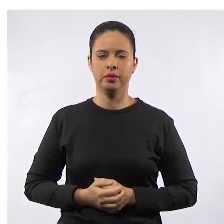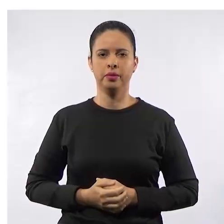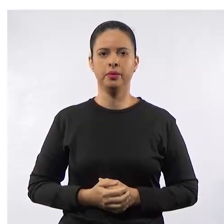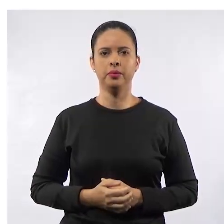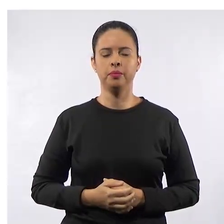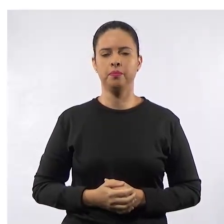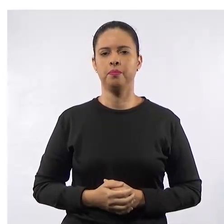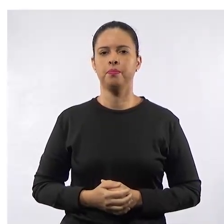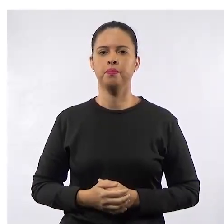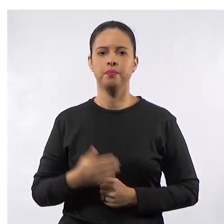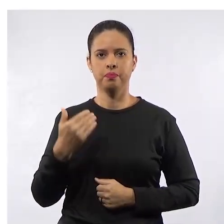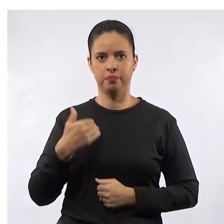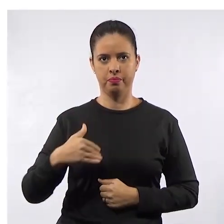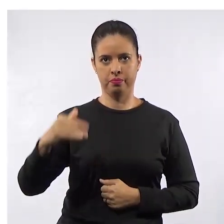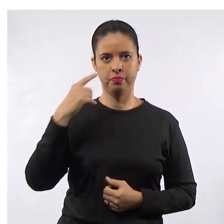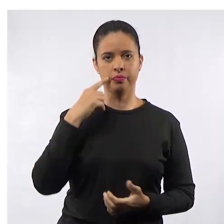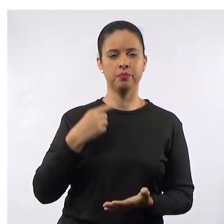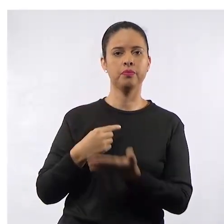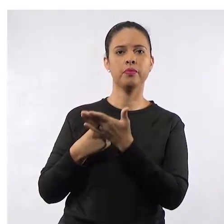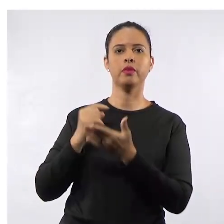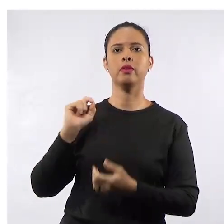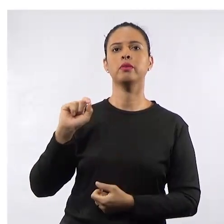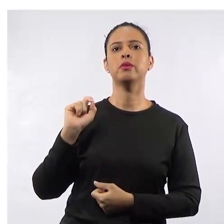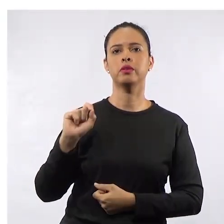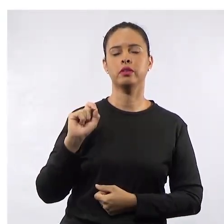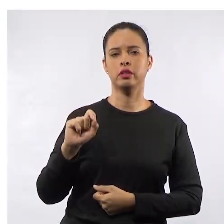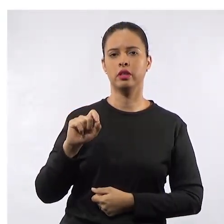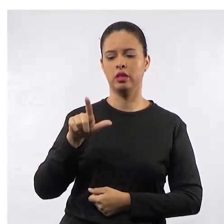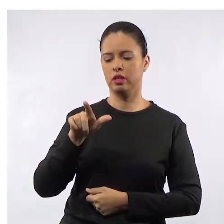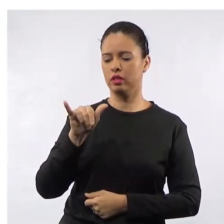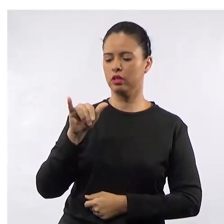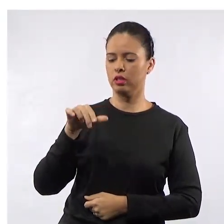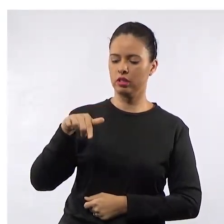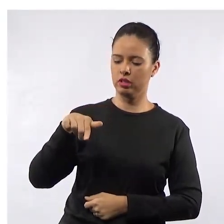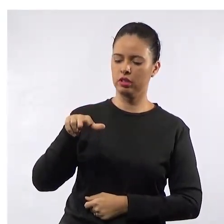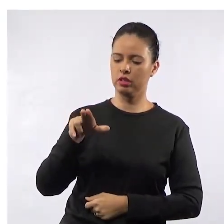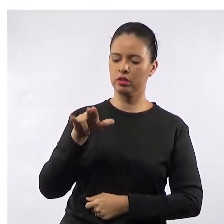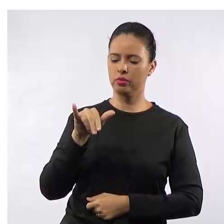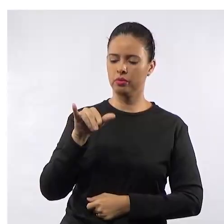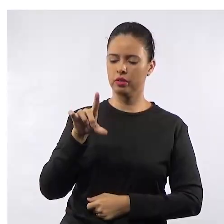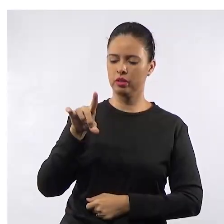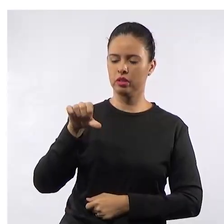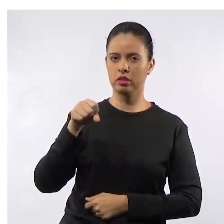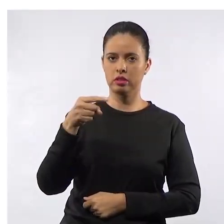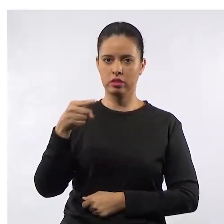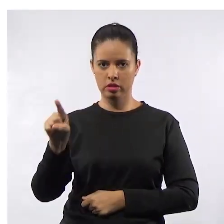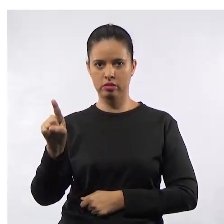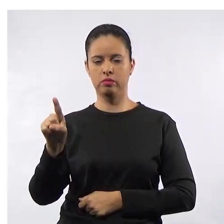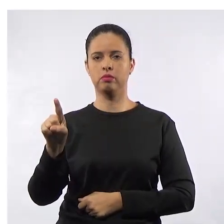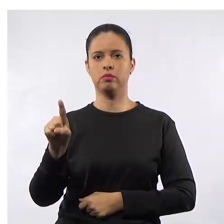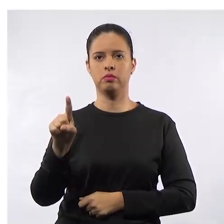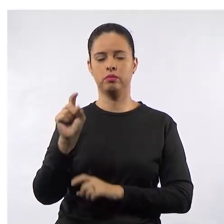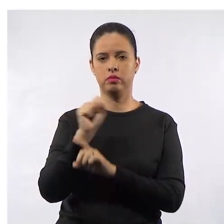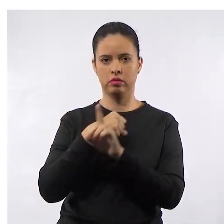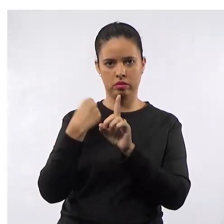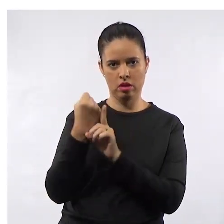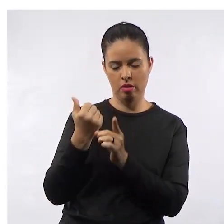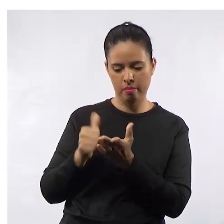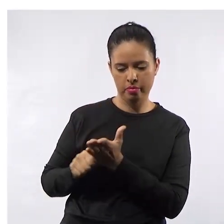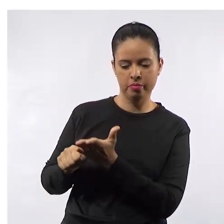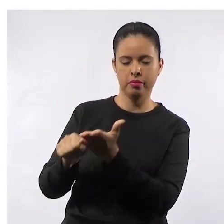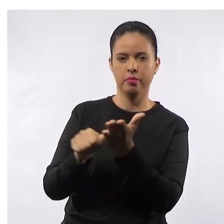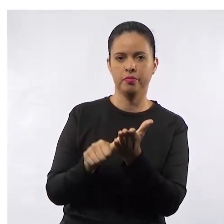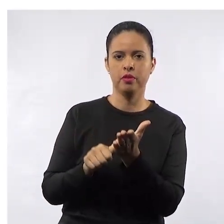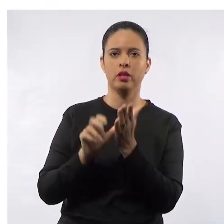dando continuidade vamos falar um pouquinho sobre a liquidação da sociedade Olha só uma vez ocorrida